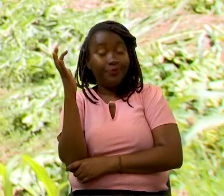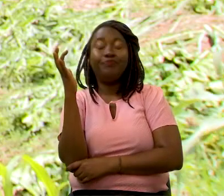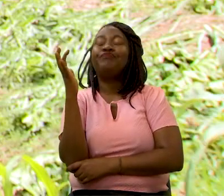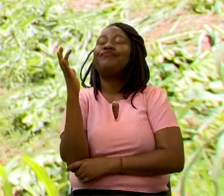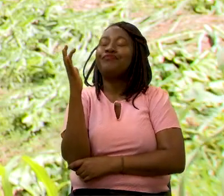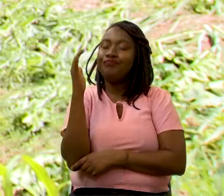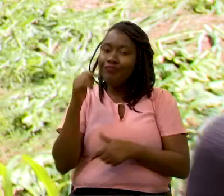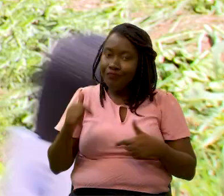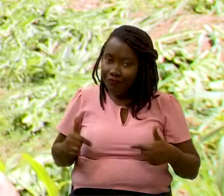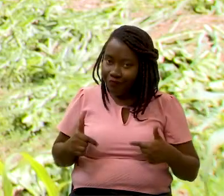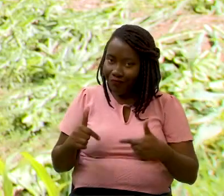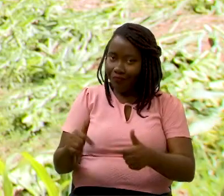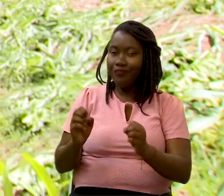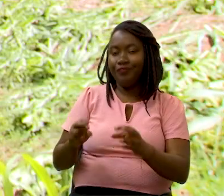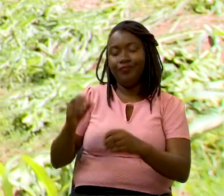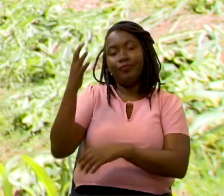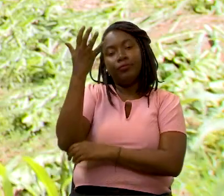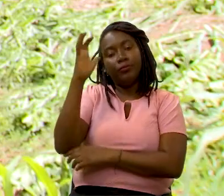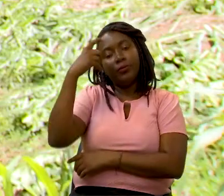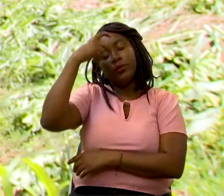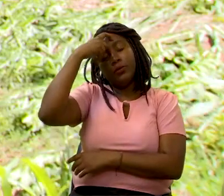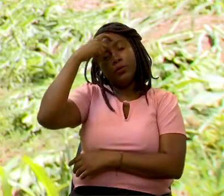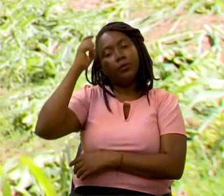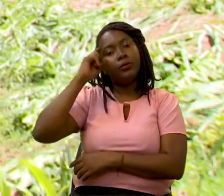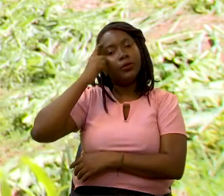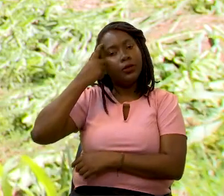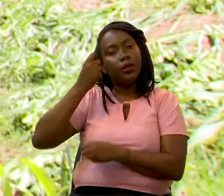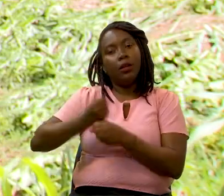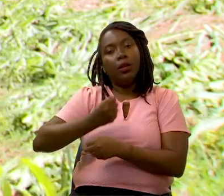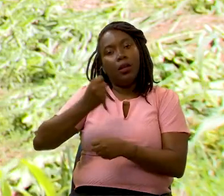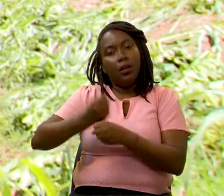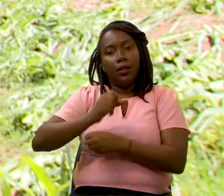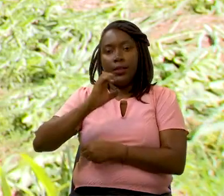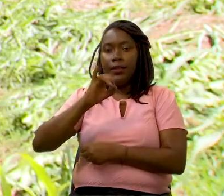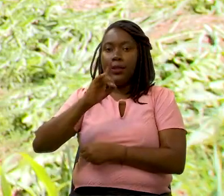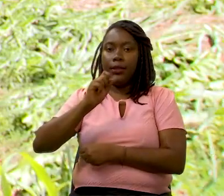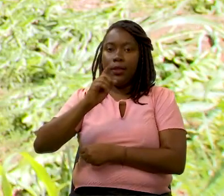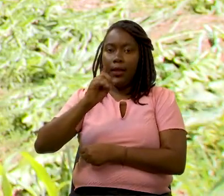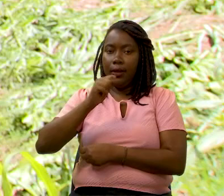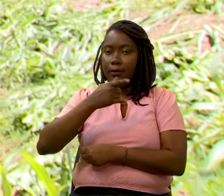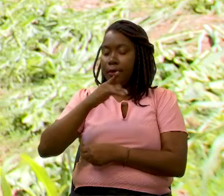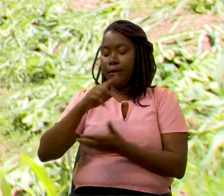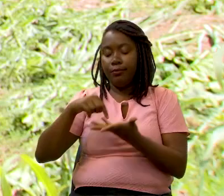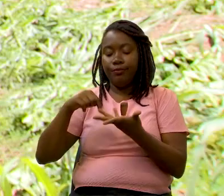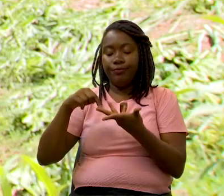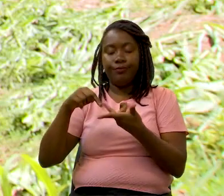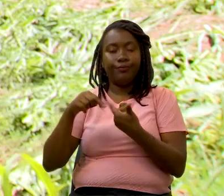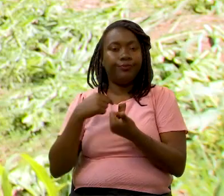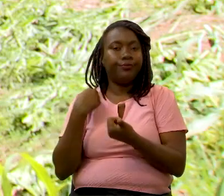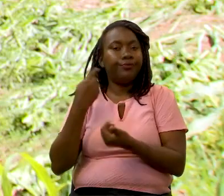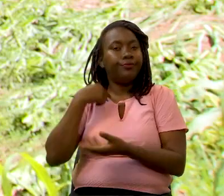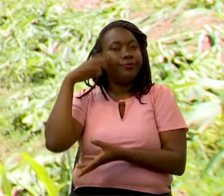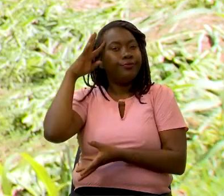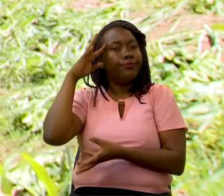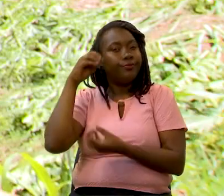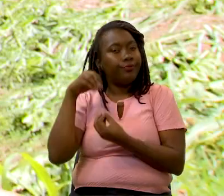educação ambiental também. Ação de educação ambiental, de conscientização, de construção cidadã.